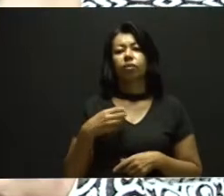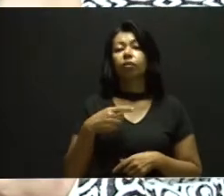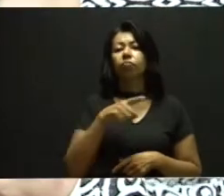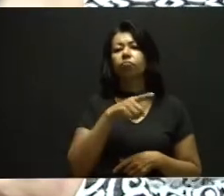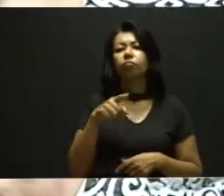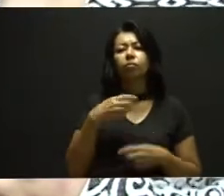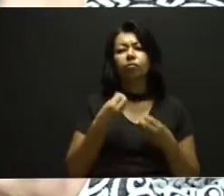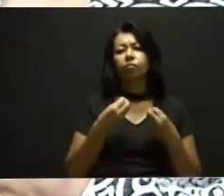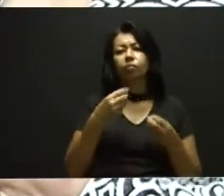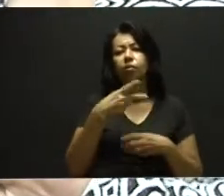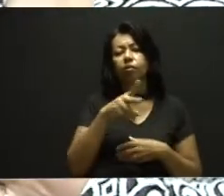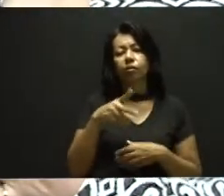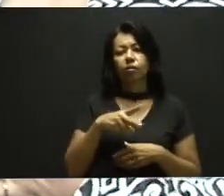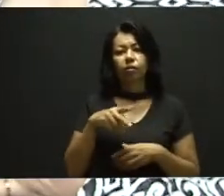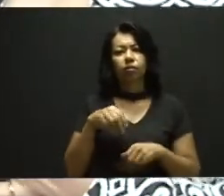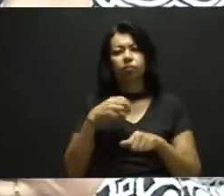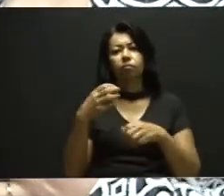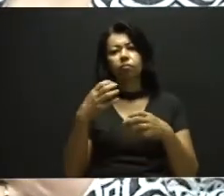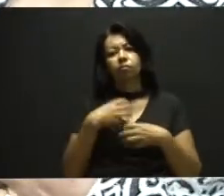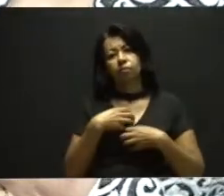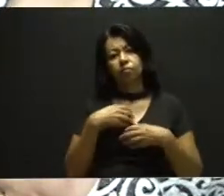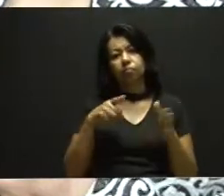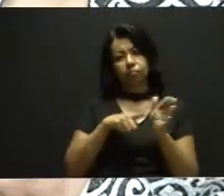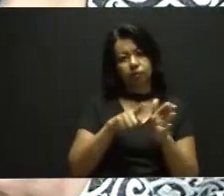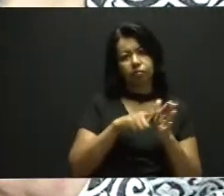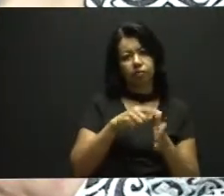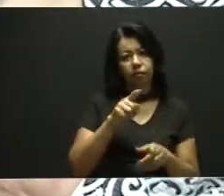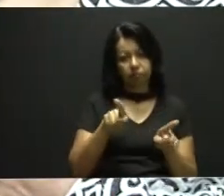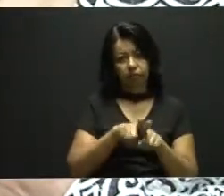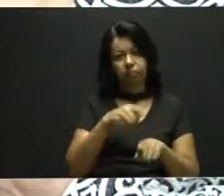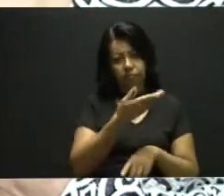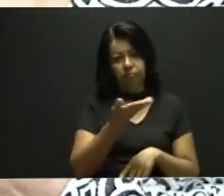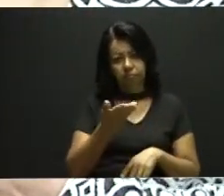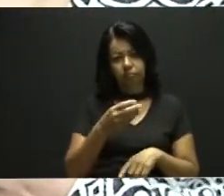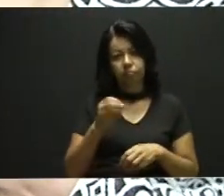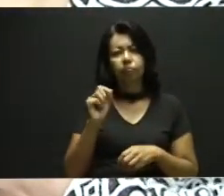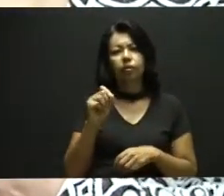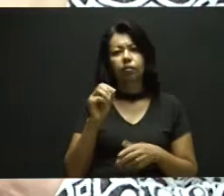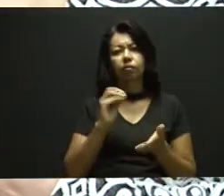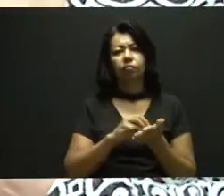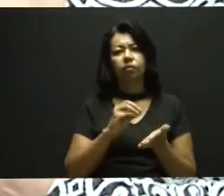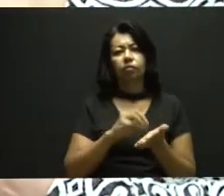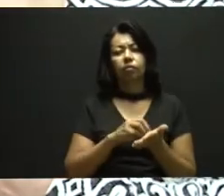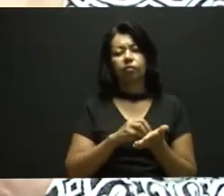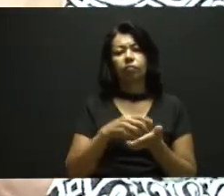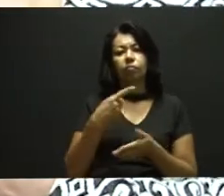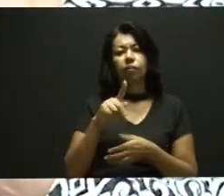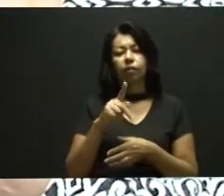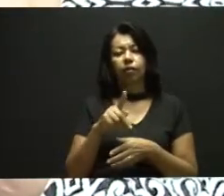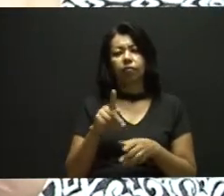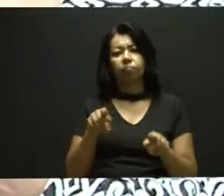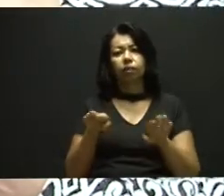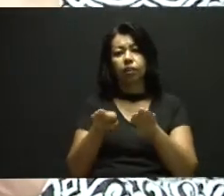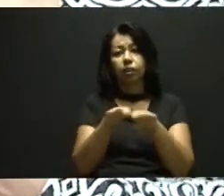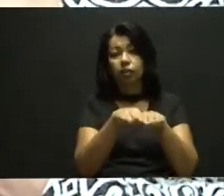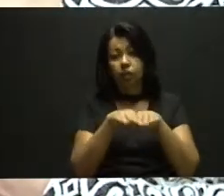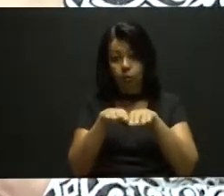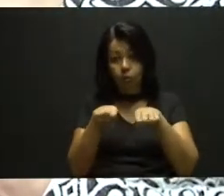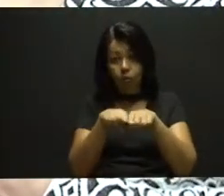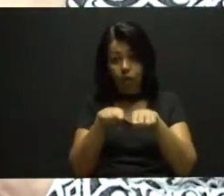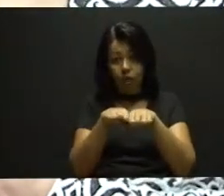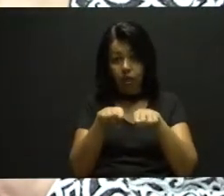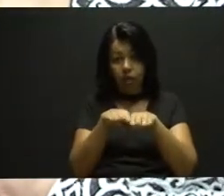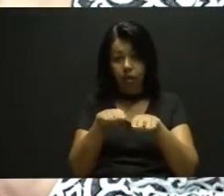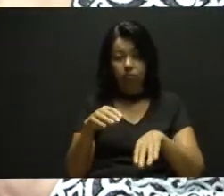sentindo eu perguntei para ela e vou perguntar pra senhora também que está faltando para se igualar todos